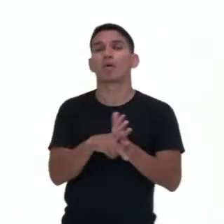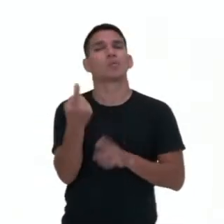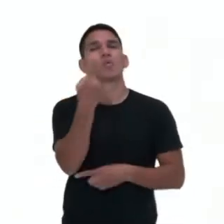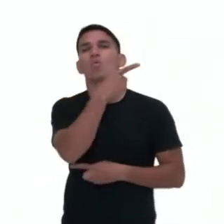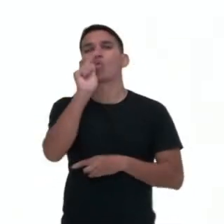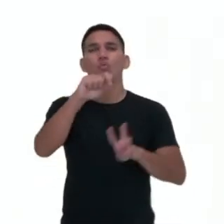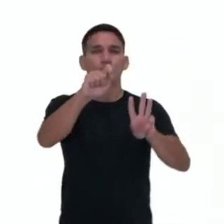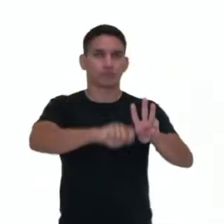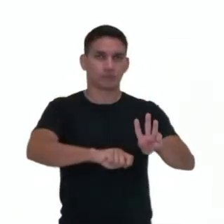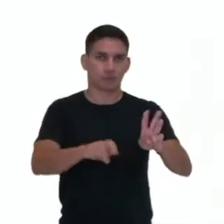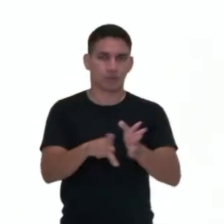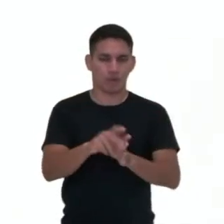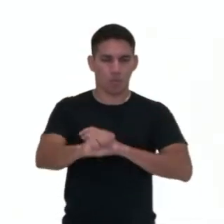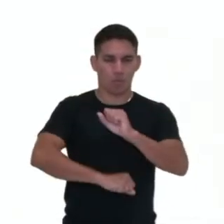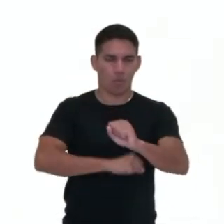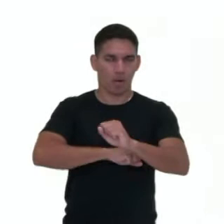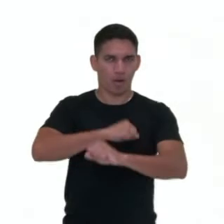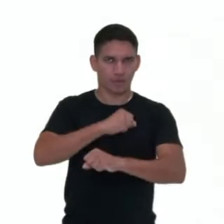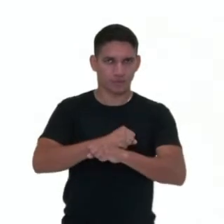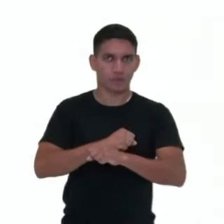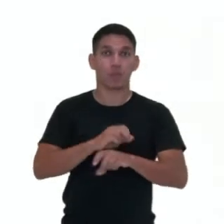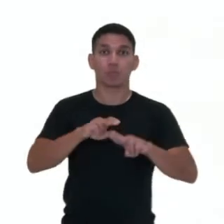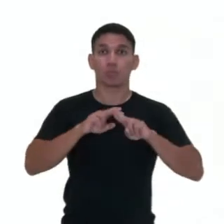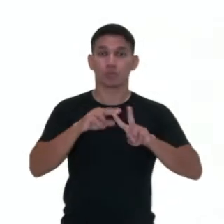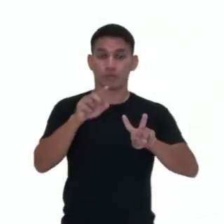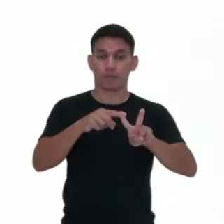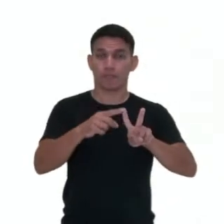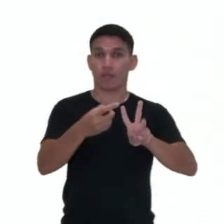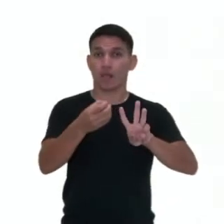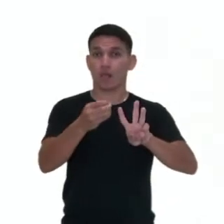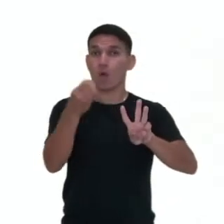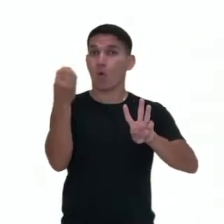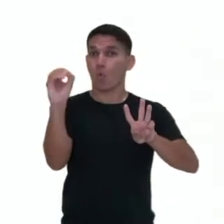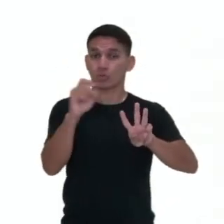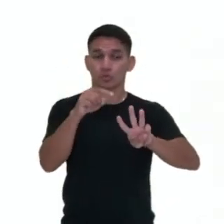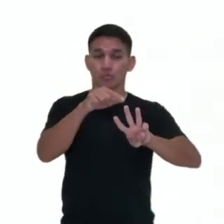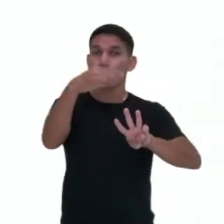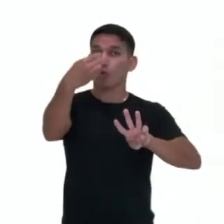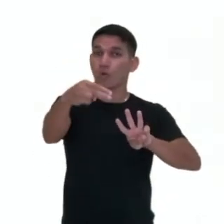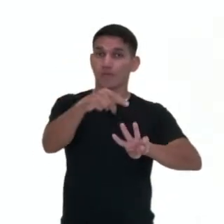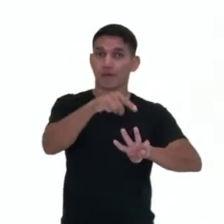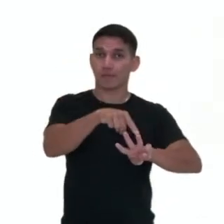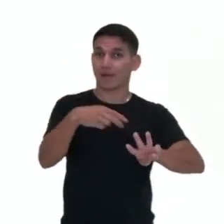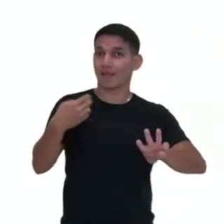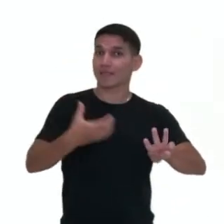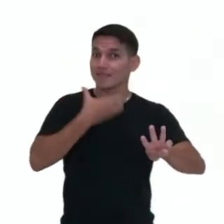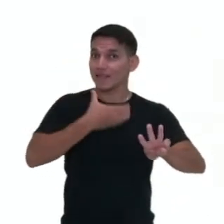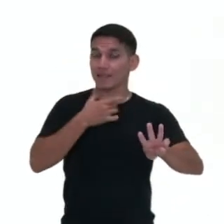ano. Então, em outubro, ela quer outubro, novembro e dezembro. Em outubro, ela quer